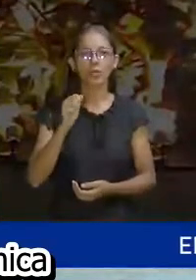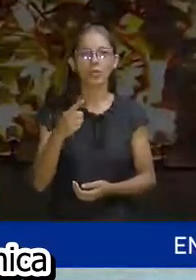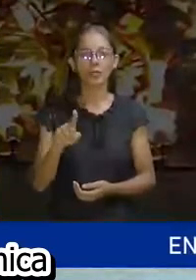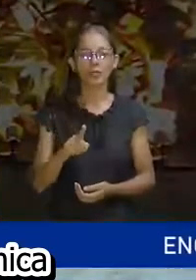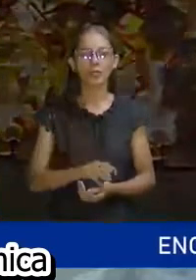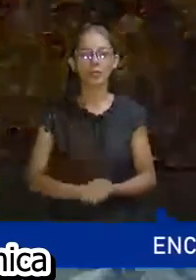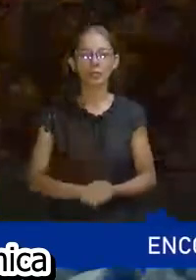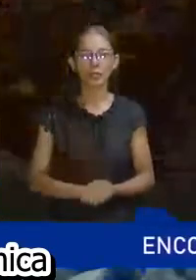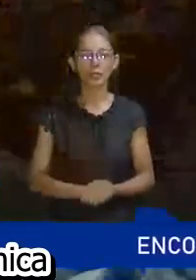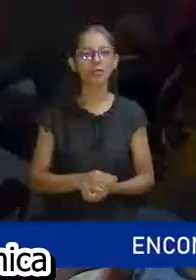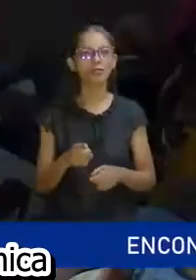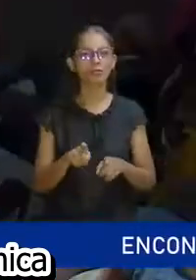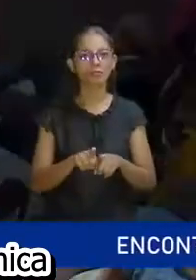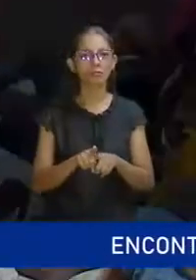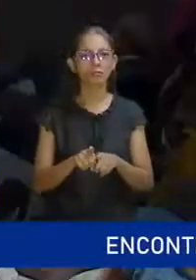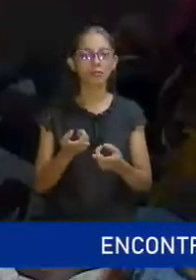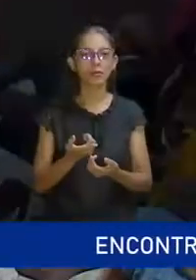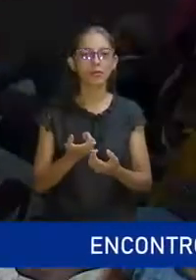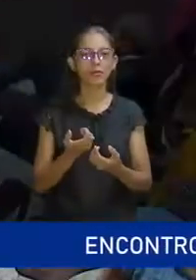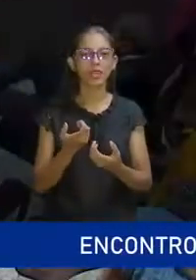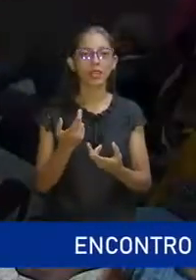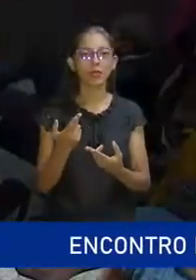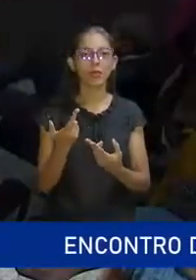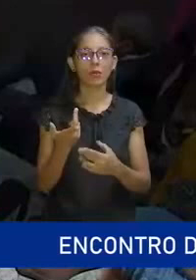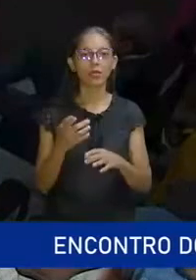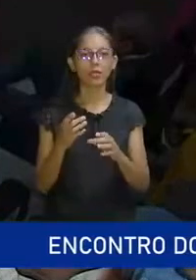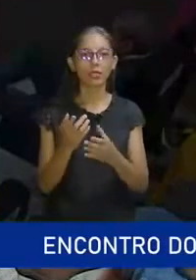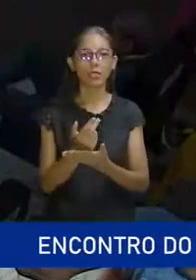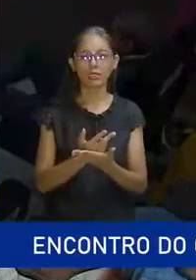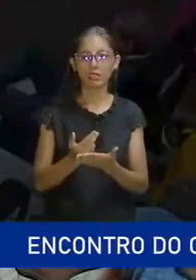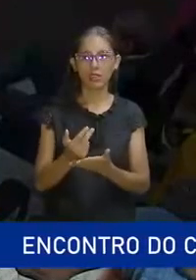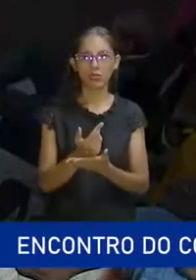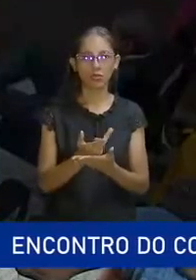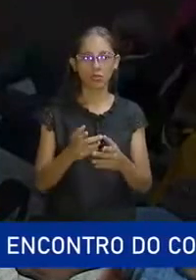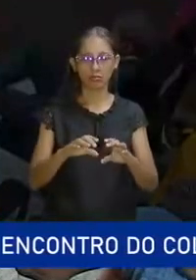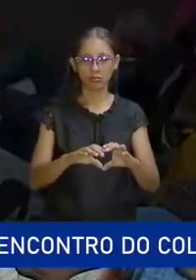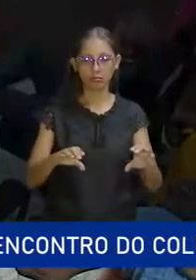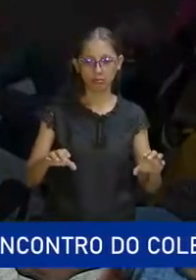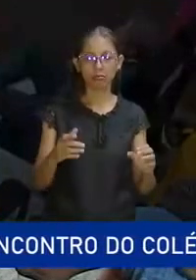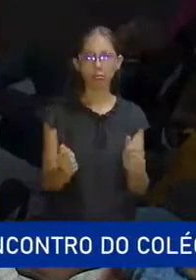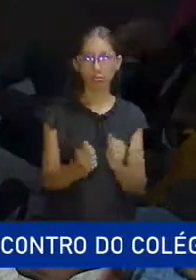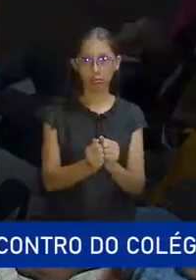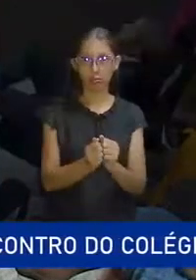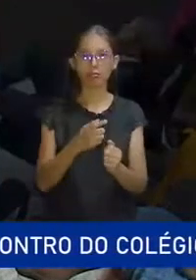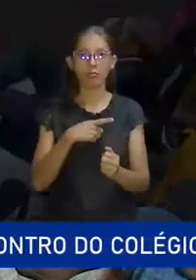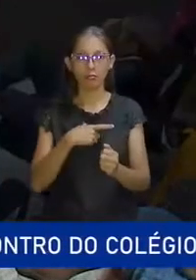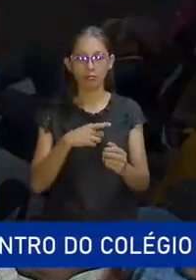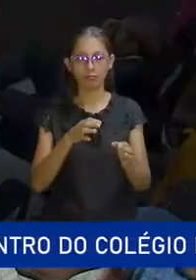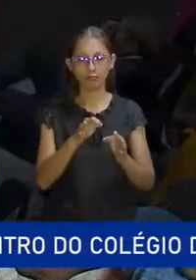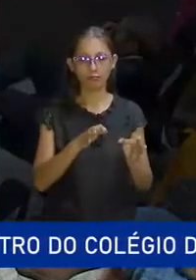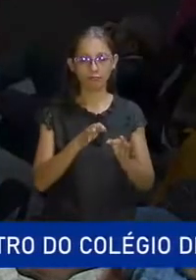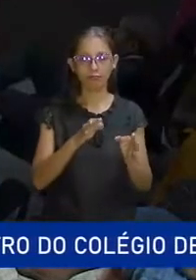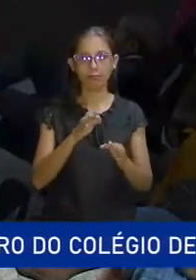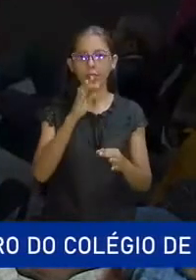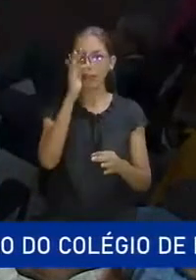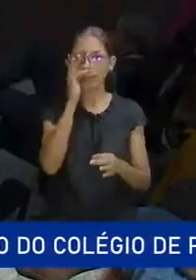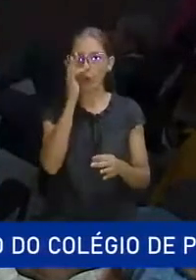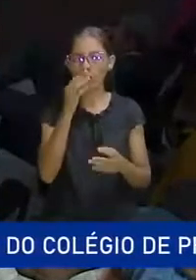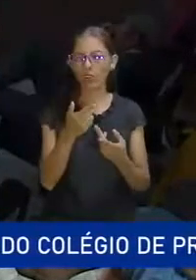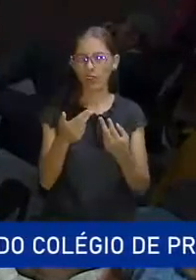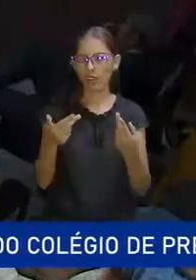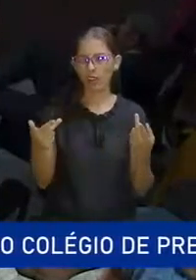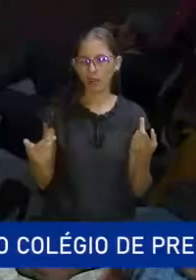cerâmica marajoara e uma cerâmica cunani, e está junto também de flores